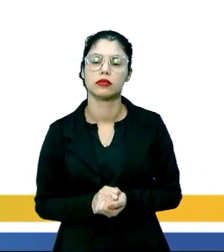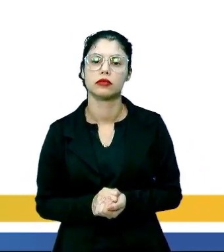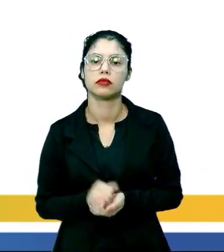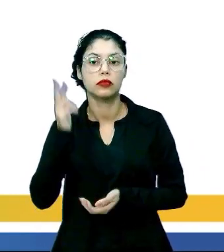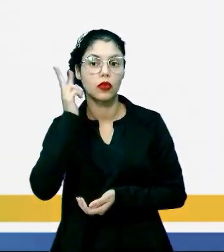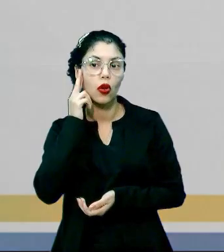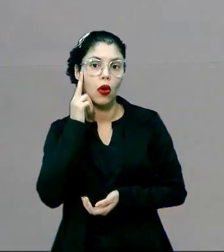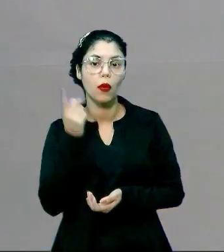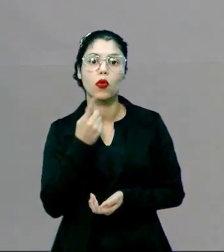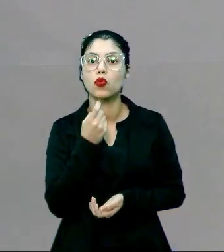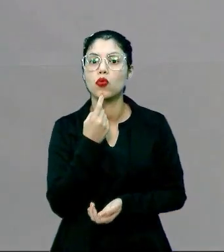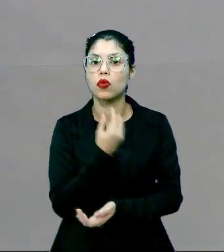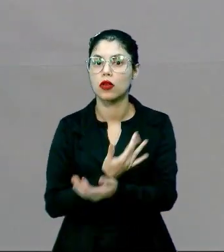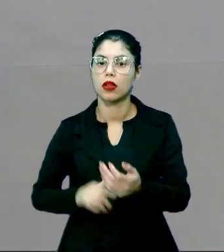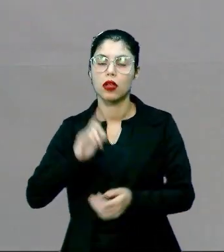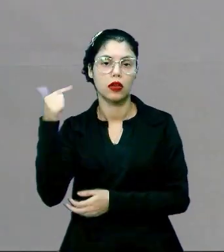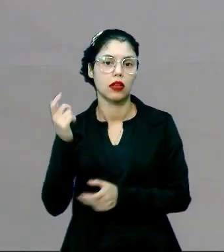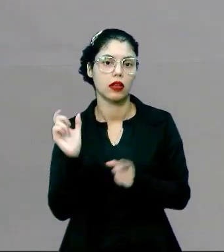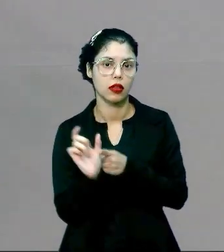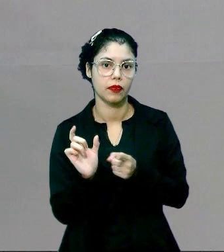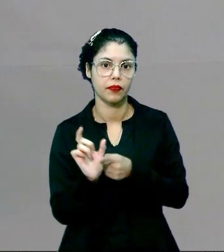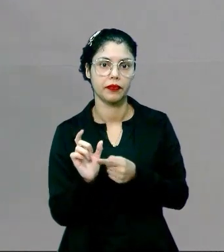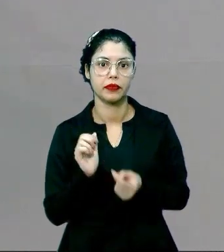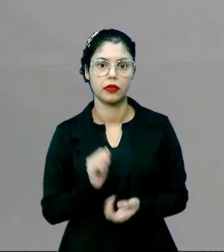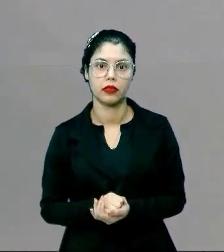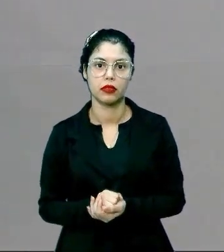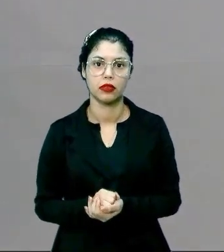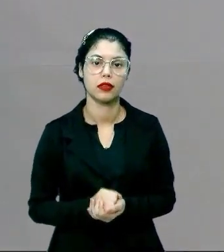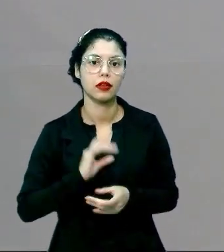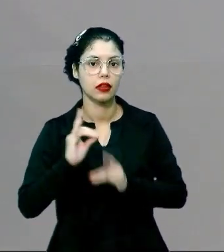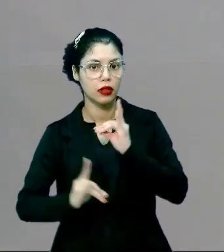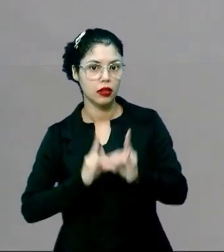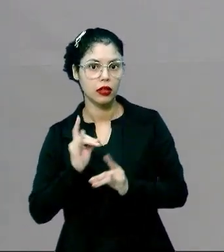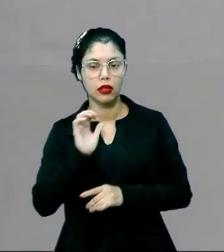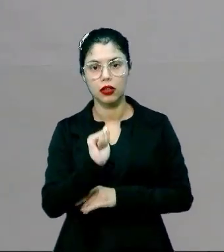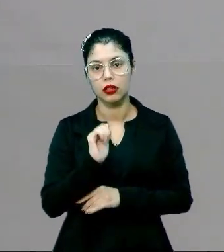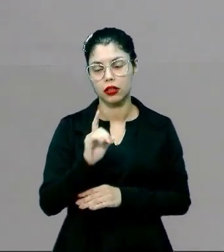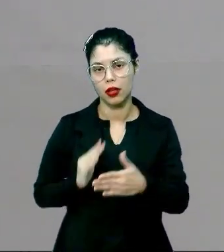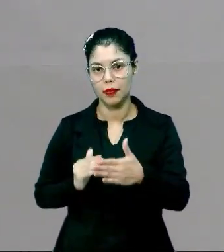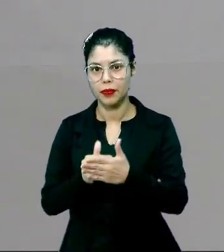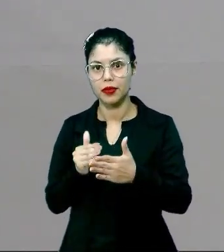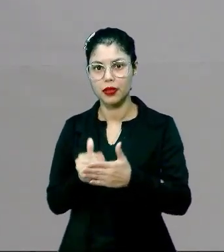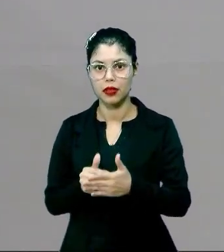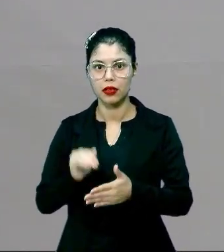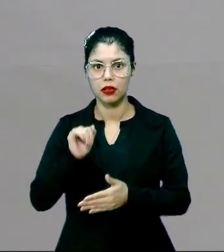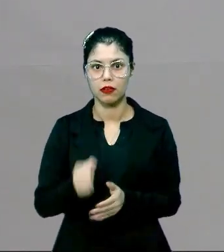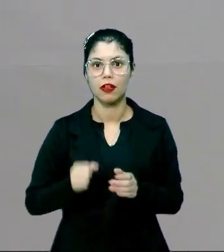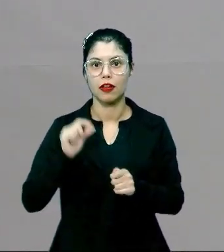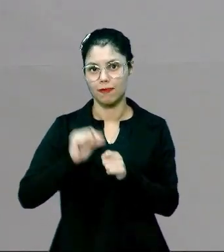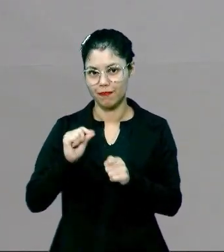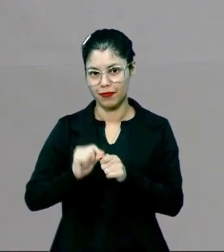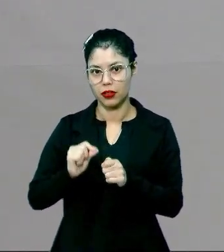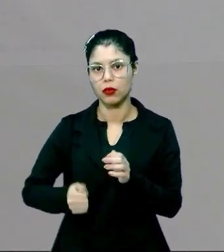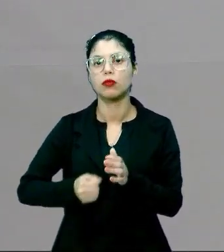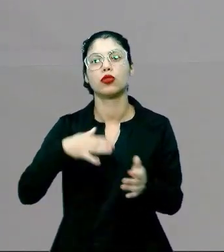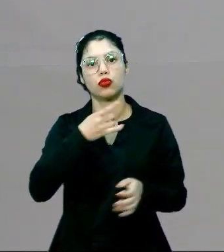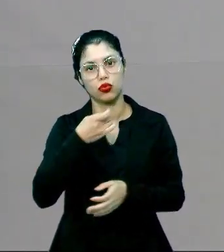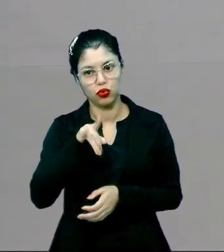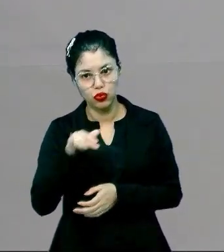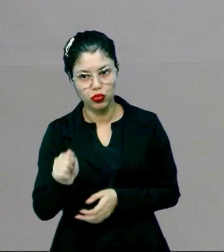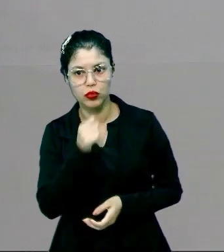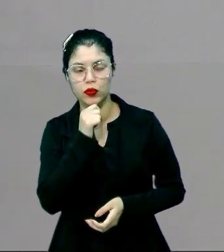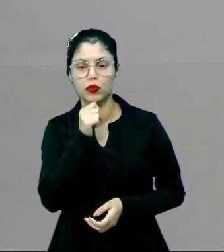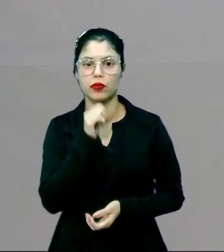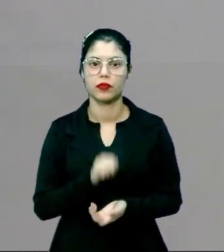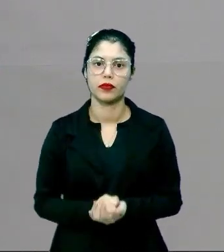osmolaridade normal do sangue. Em outras palavras, pessoal, esse hormônio ADH impede que você urine muito. Exatamente. Por quê?